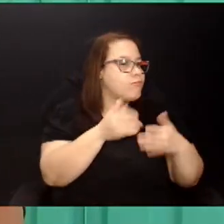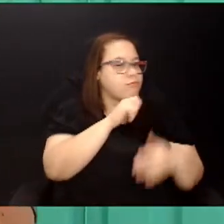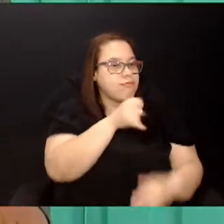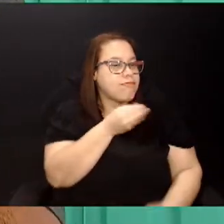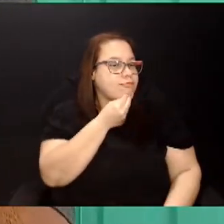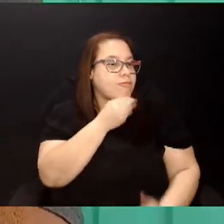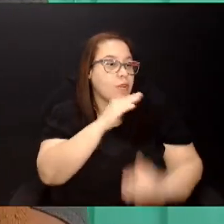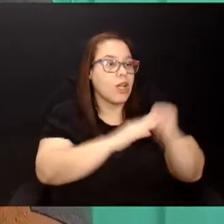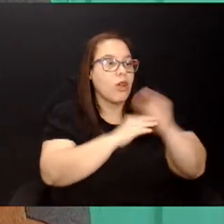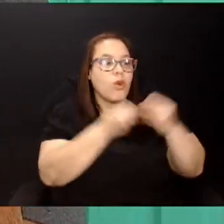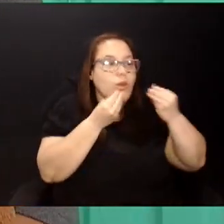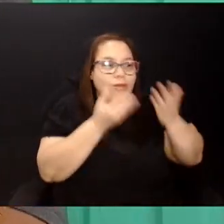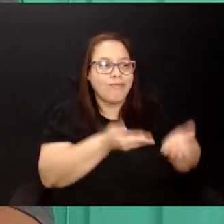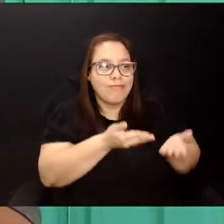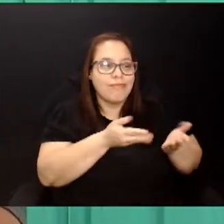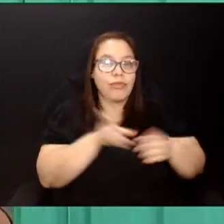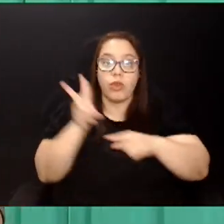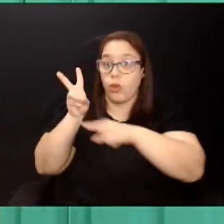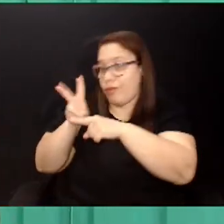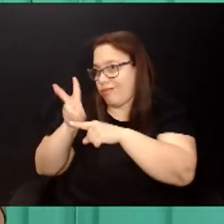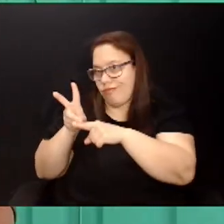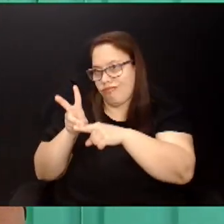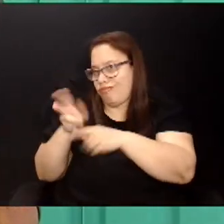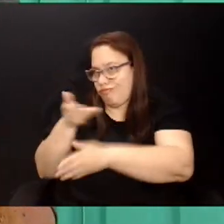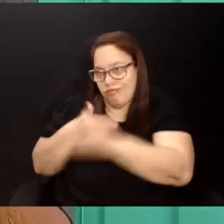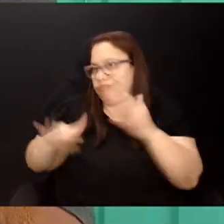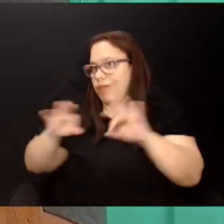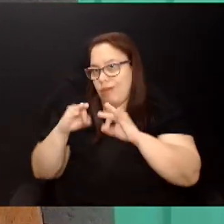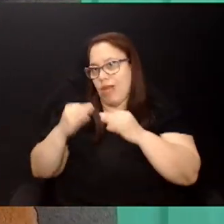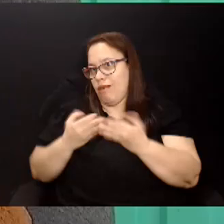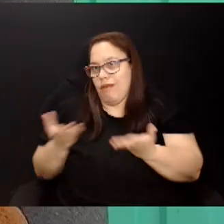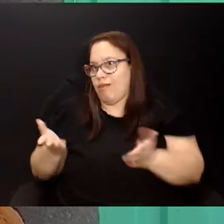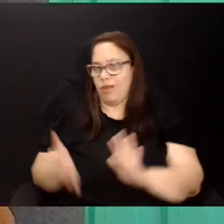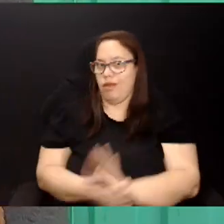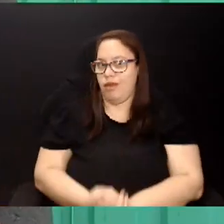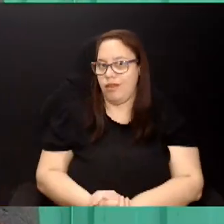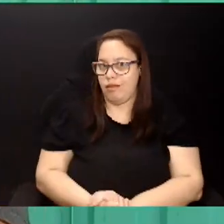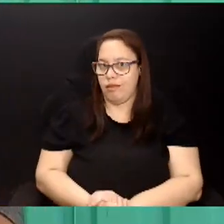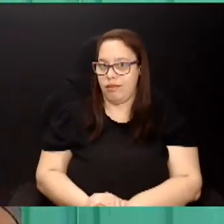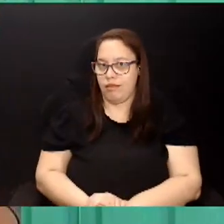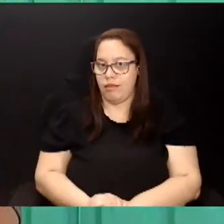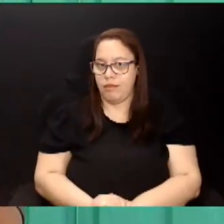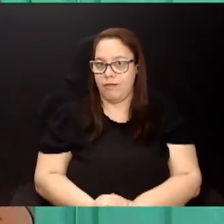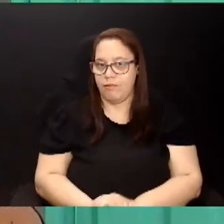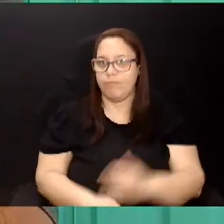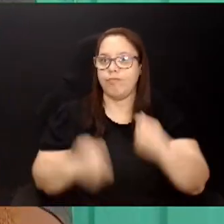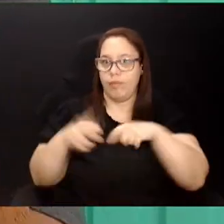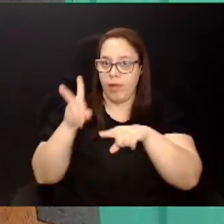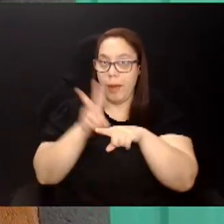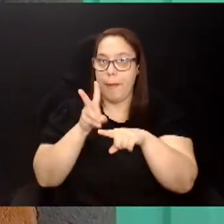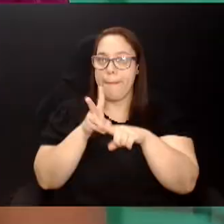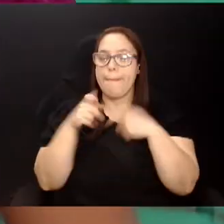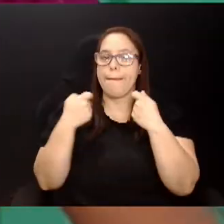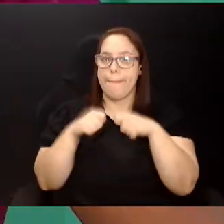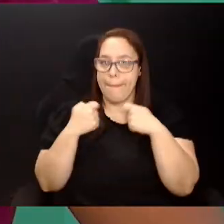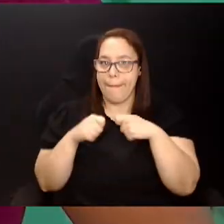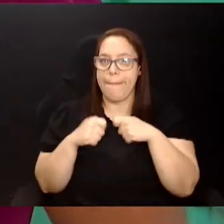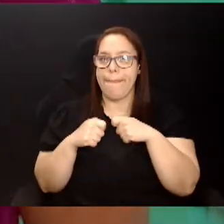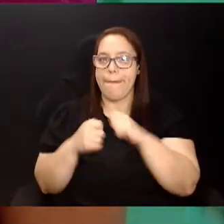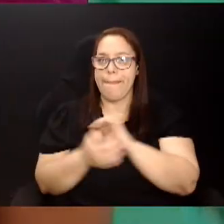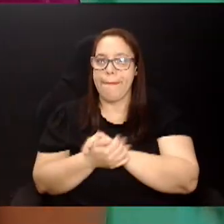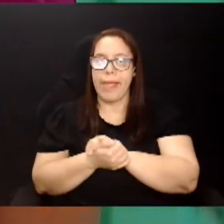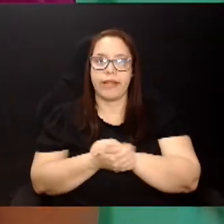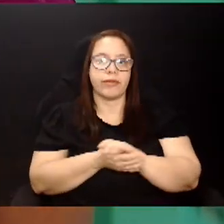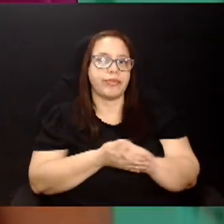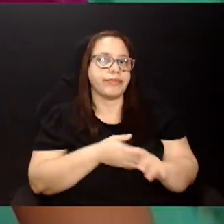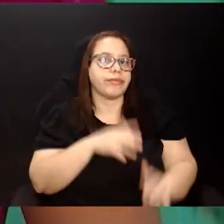esse? Cuidar faz parte da família. Né? Eles fazem parte da família, então a gente tem que cuidar como se fossem filhos. Achei um